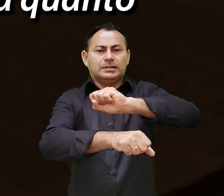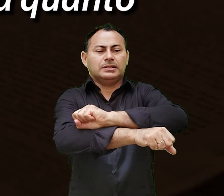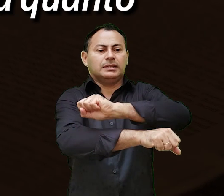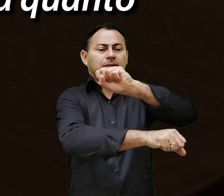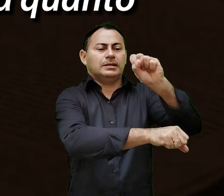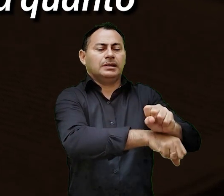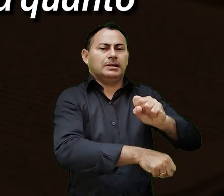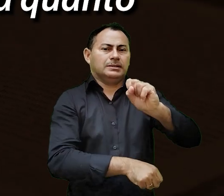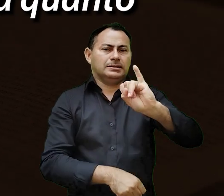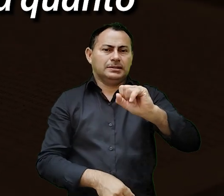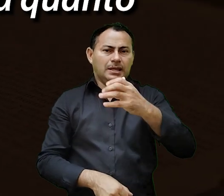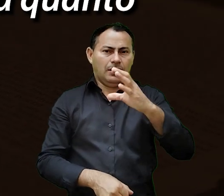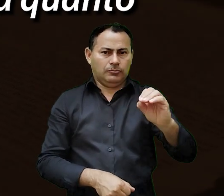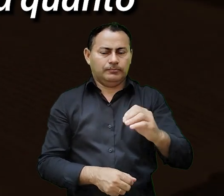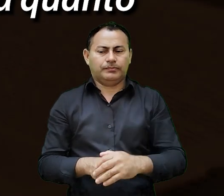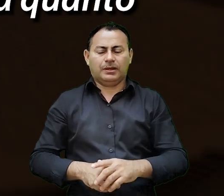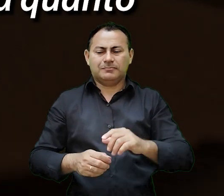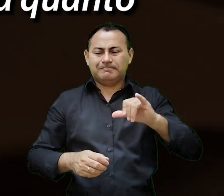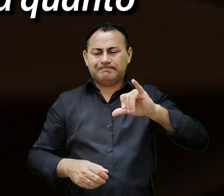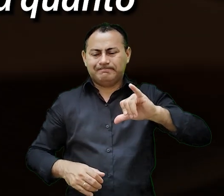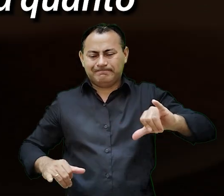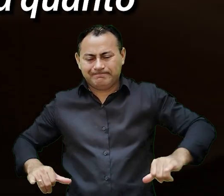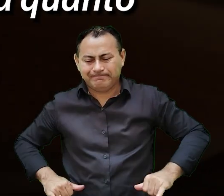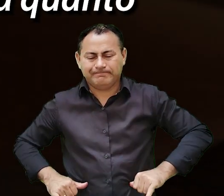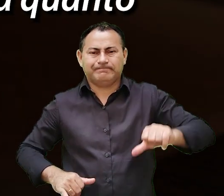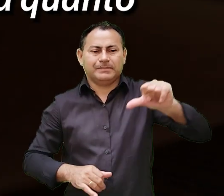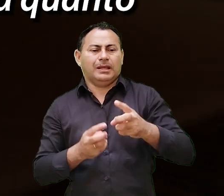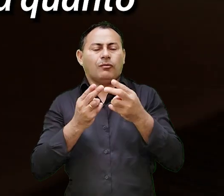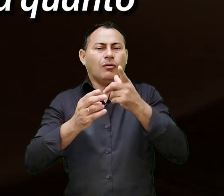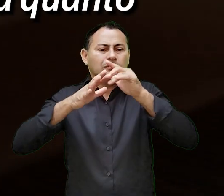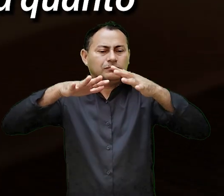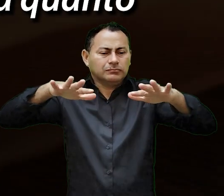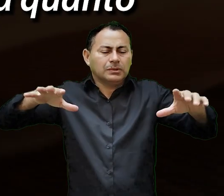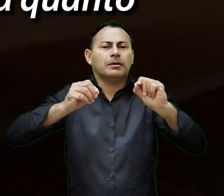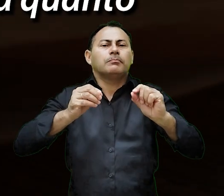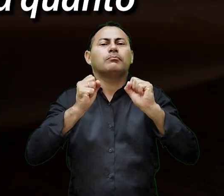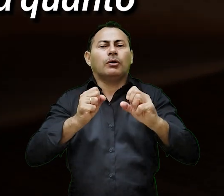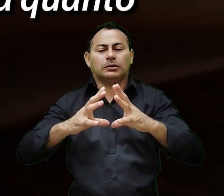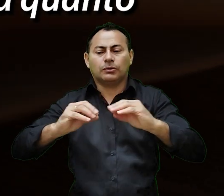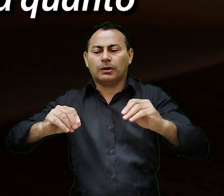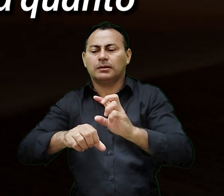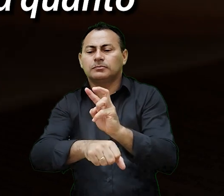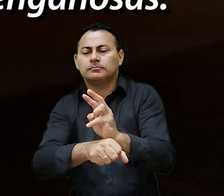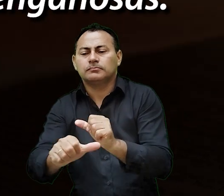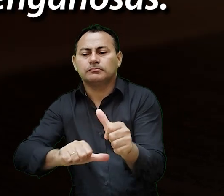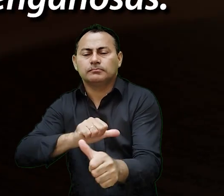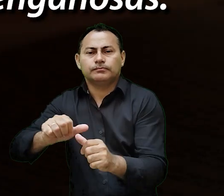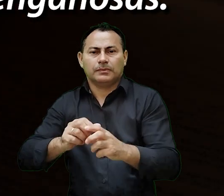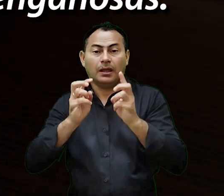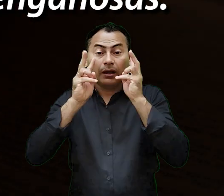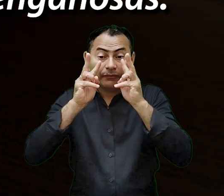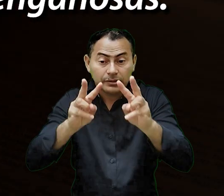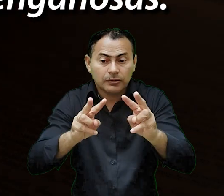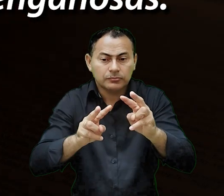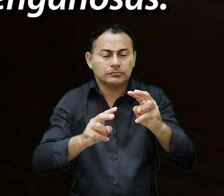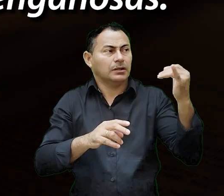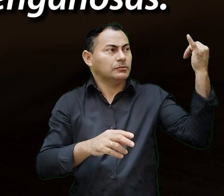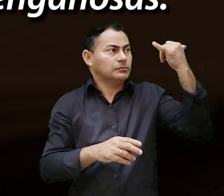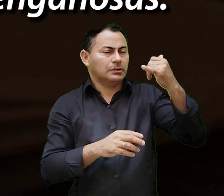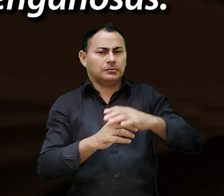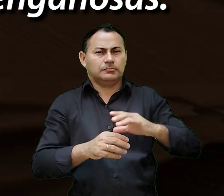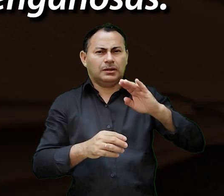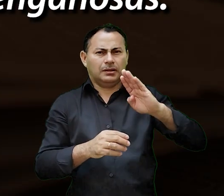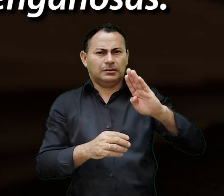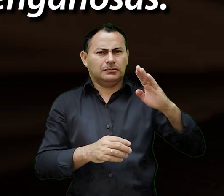de Sião? Sua ferida é tão profunda quanto o oceano. Quem pode curá-la? As visões dos seus profetas